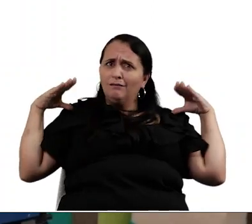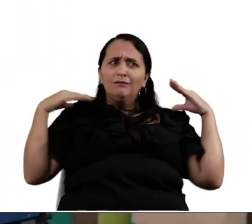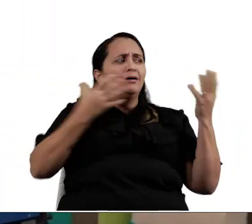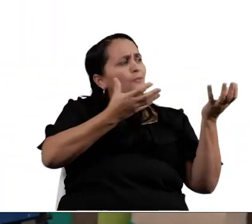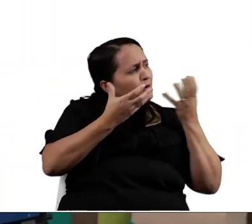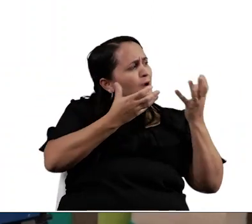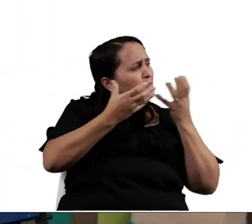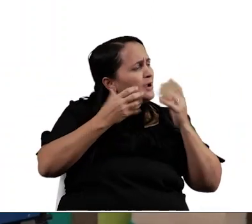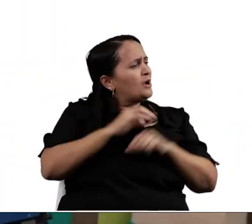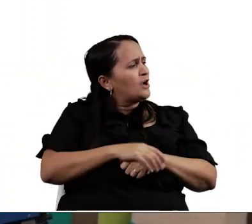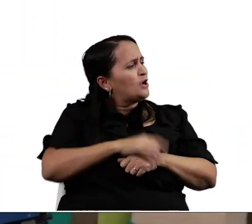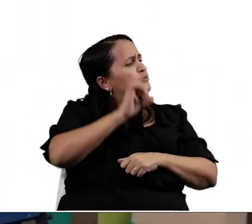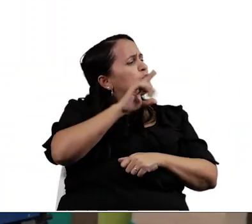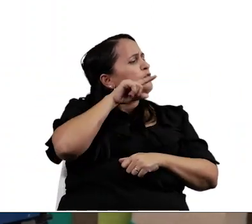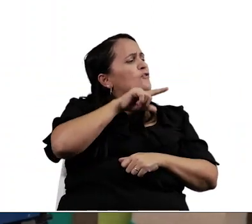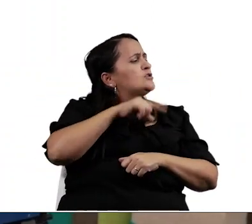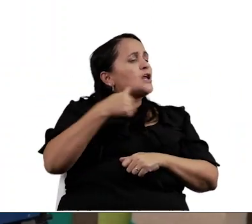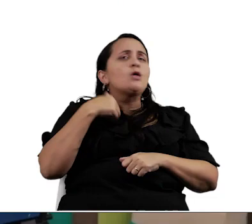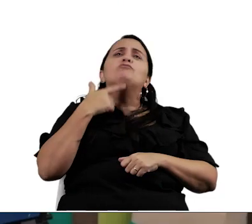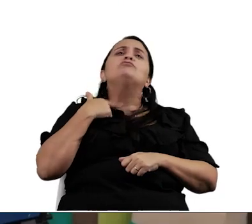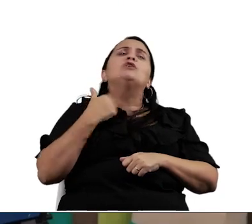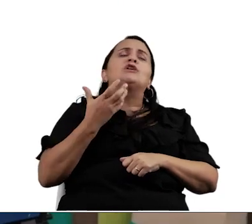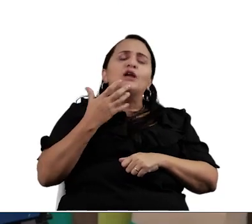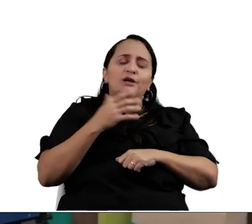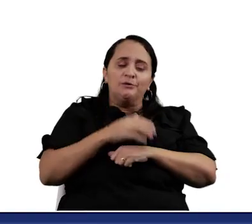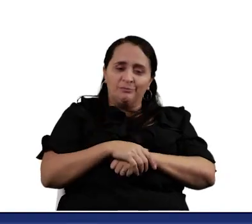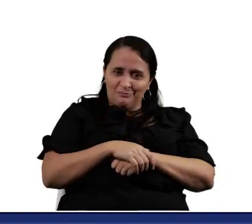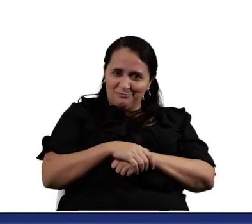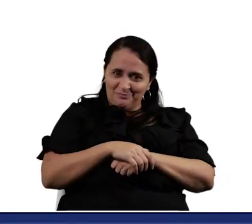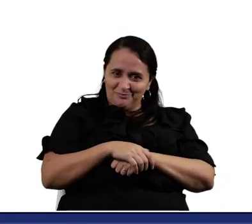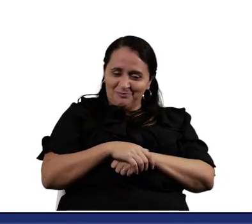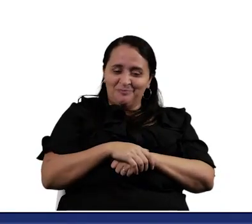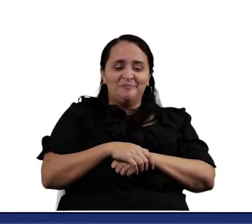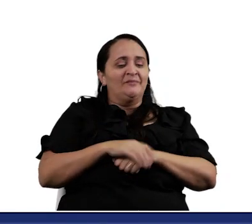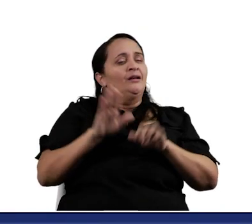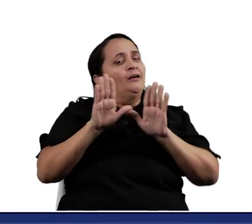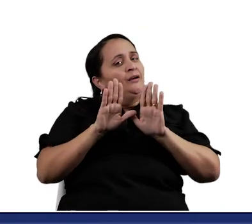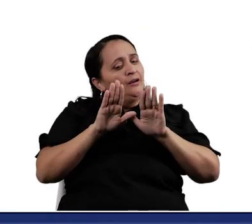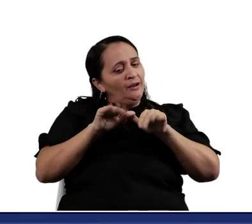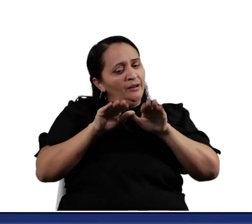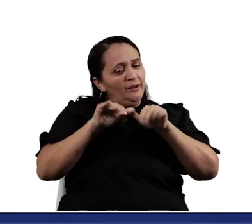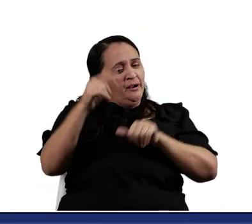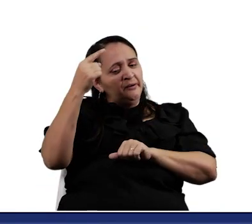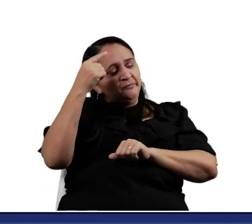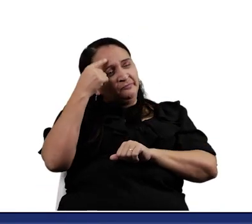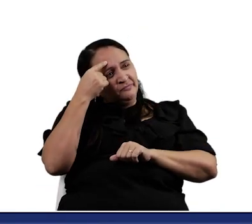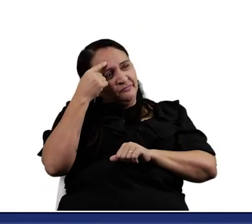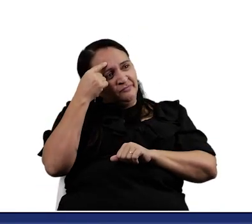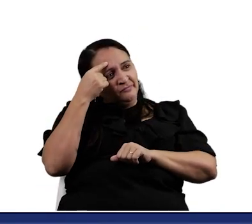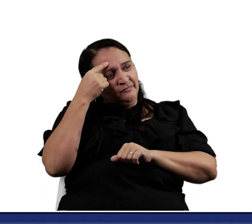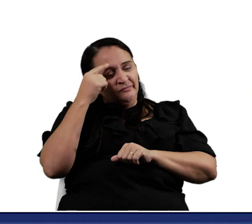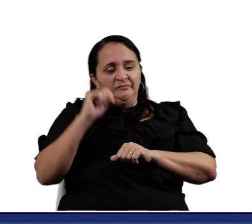milhafre. Só você que voa, eu gostaria muito de voar. Aí, o milhafre, olha o que fez. O